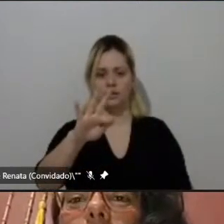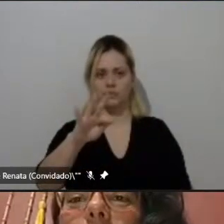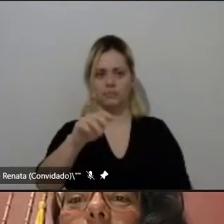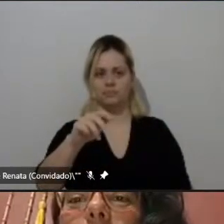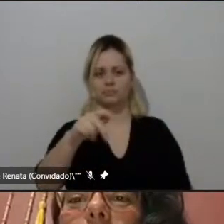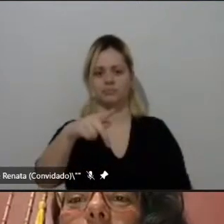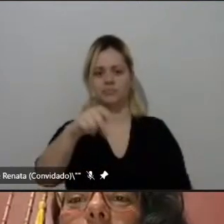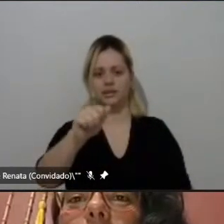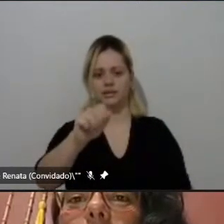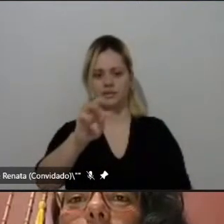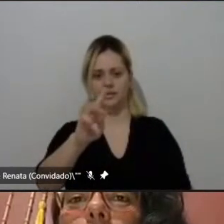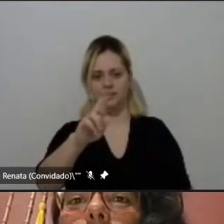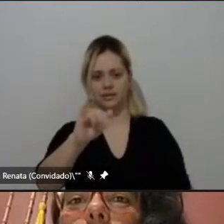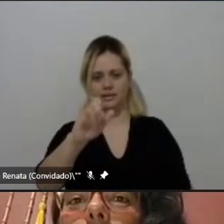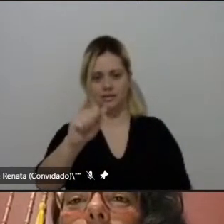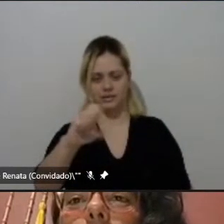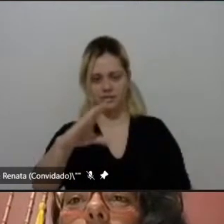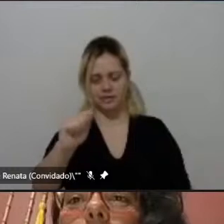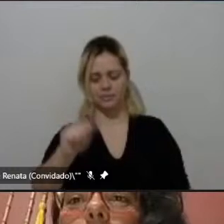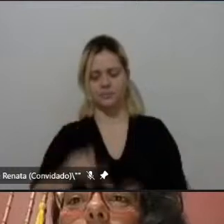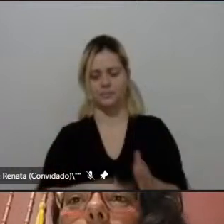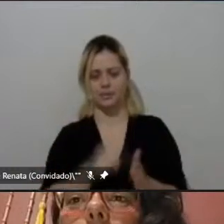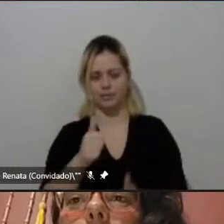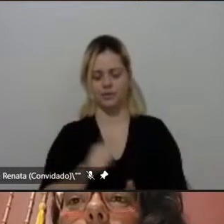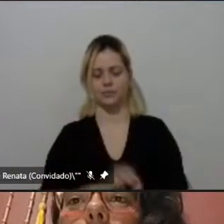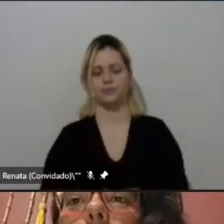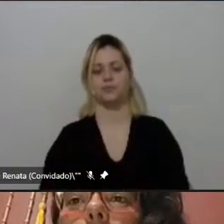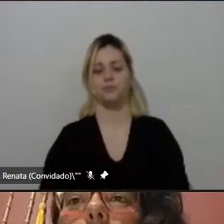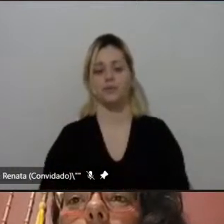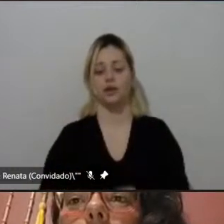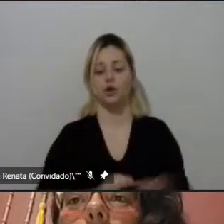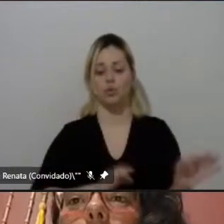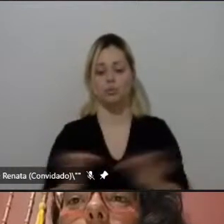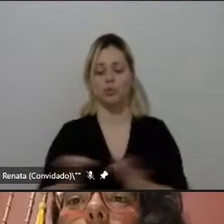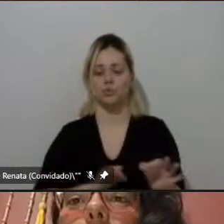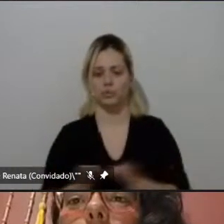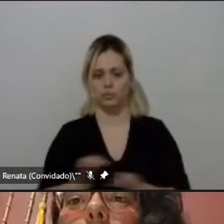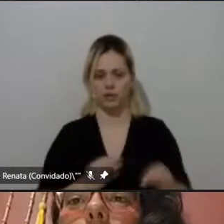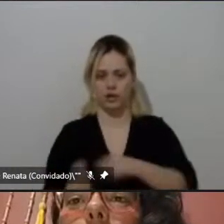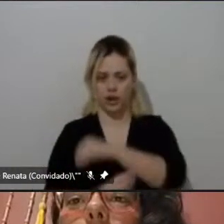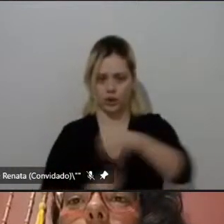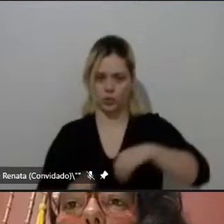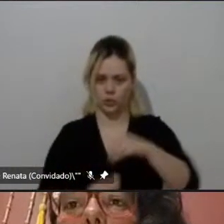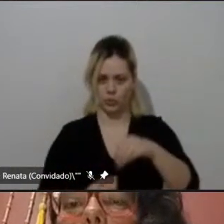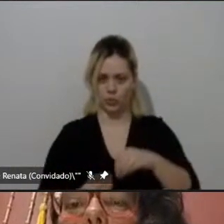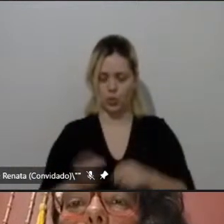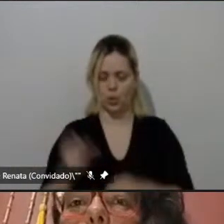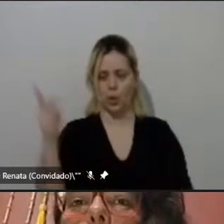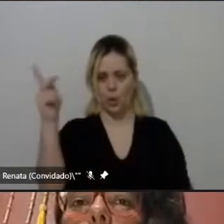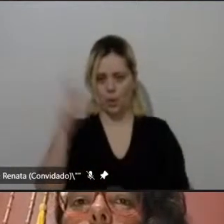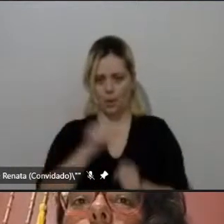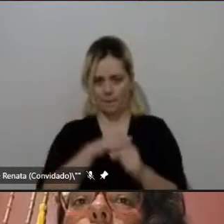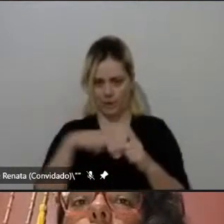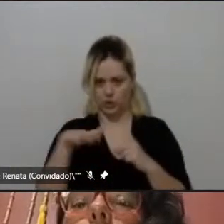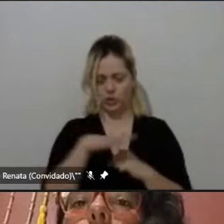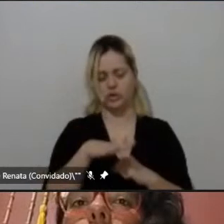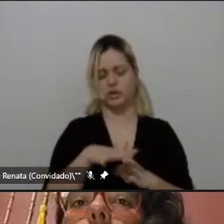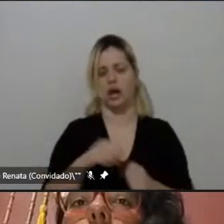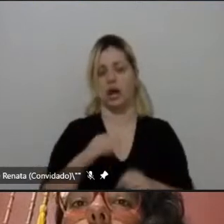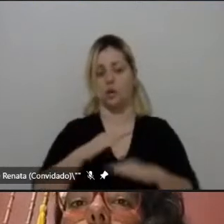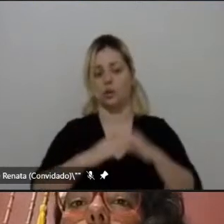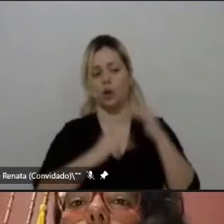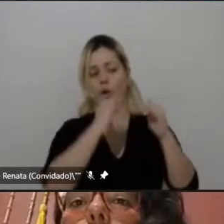a Fabiana é a questão... O movimento popular, ele vem de um crescer na década de